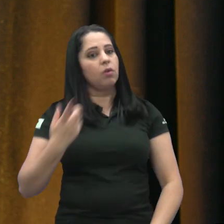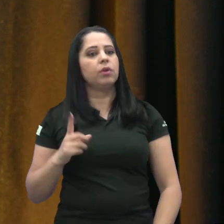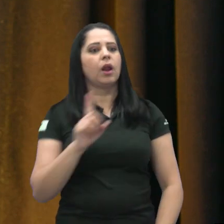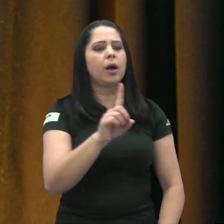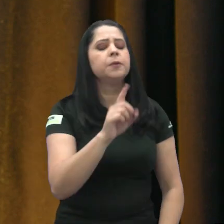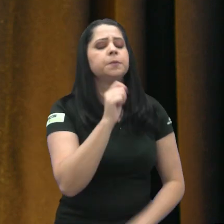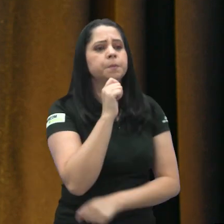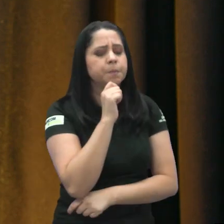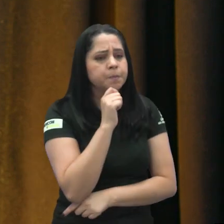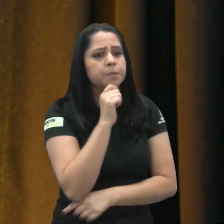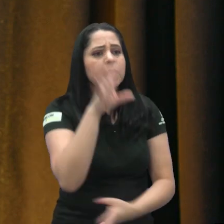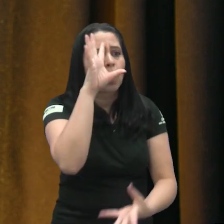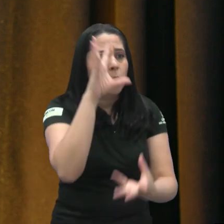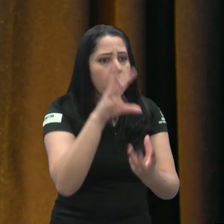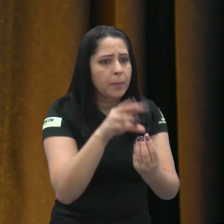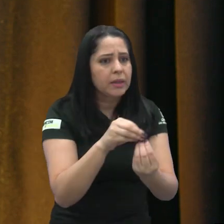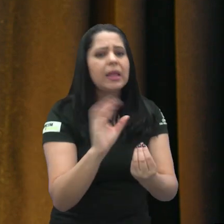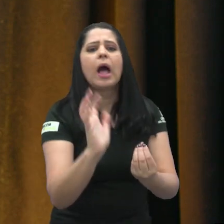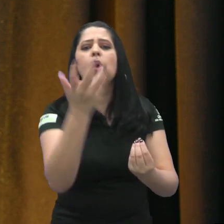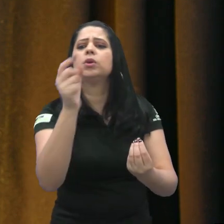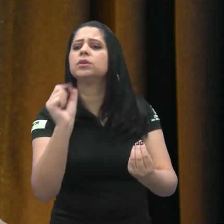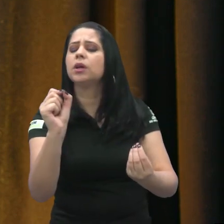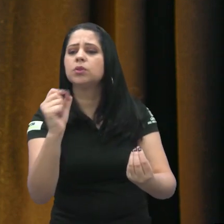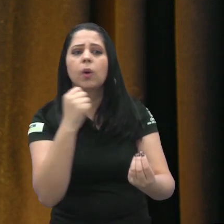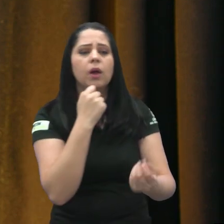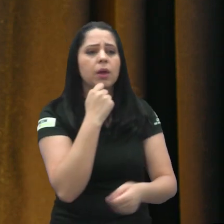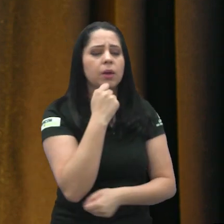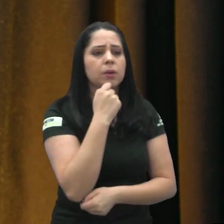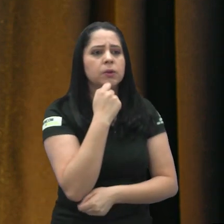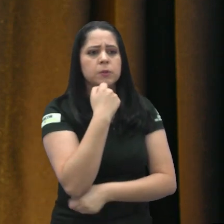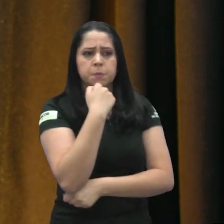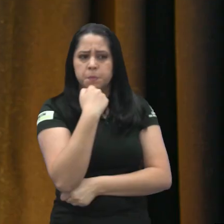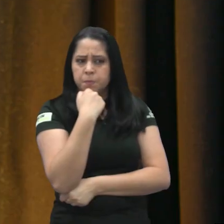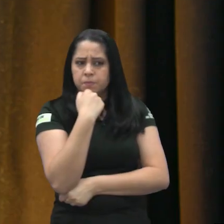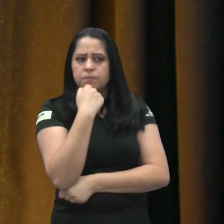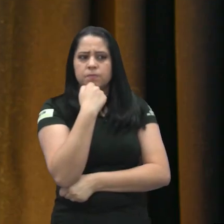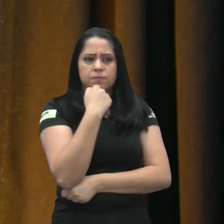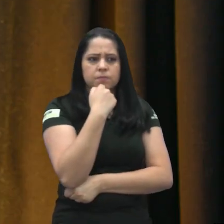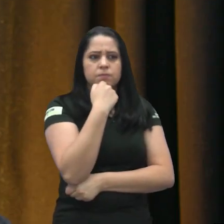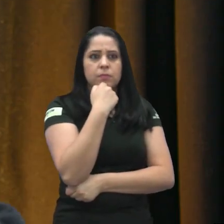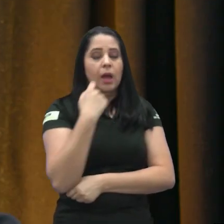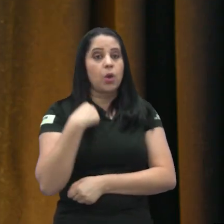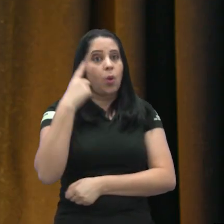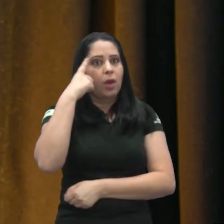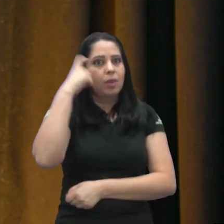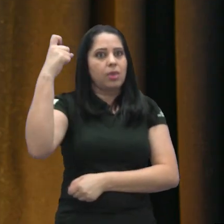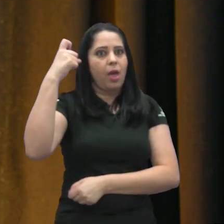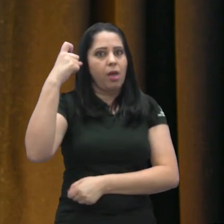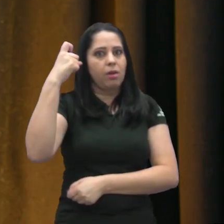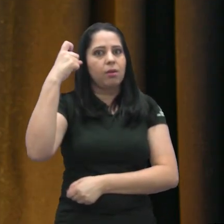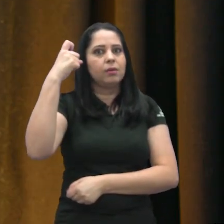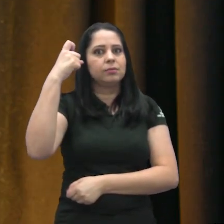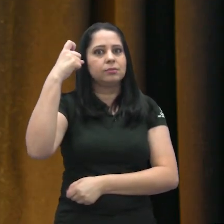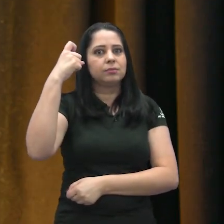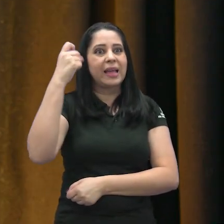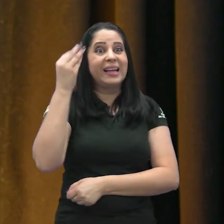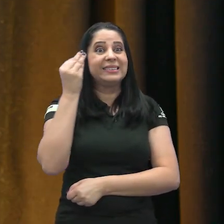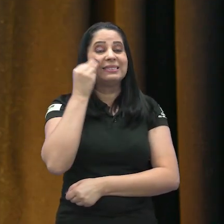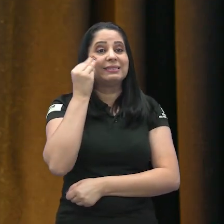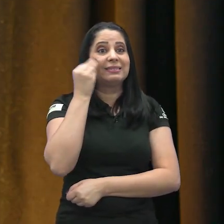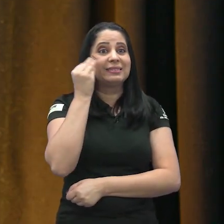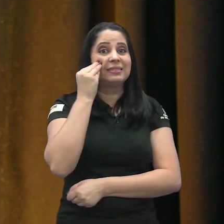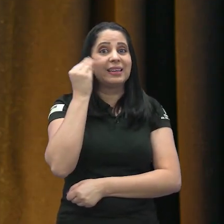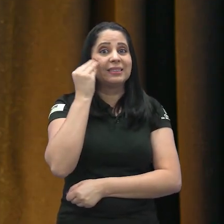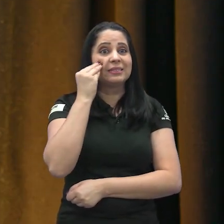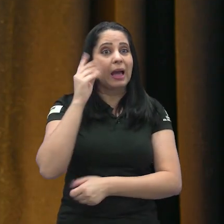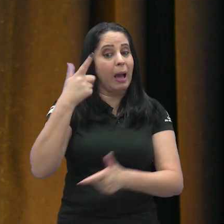lá? Entender, sentar junto, ver dentro das minhas prerrogativas legislativas e sair atrás,